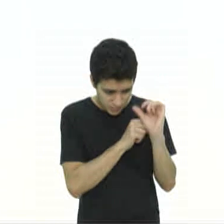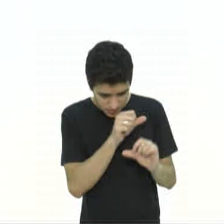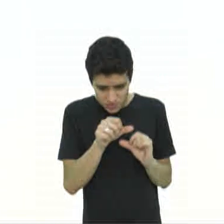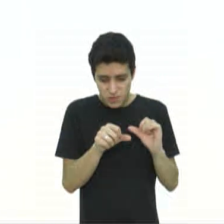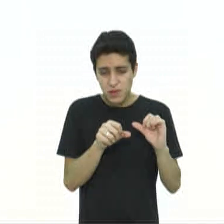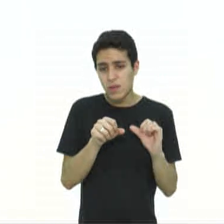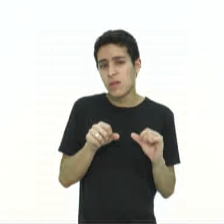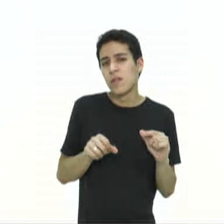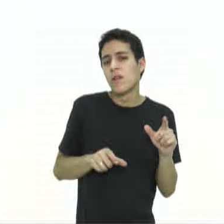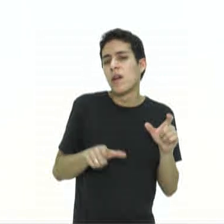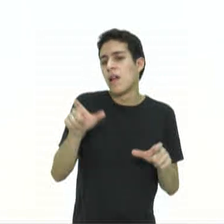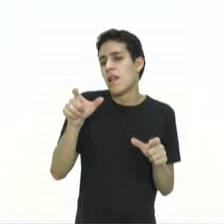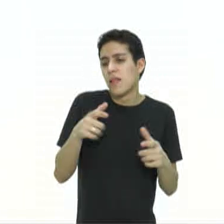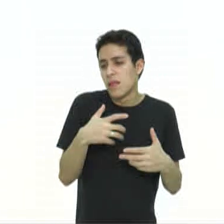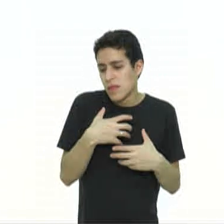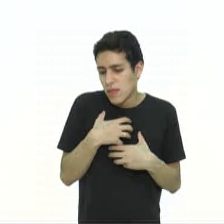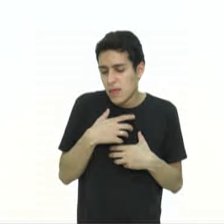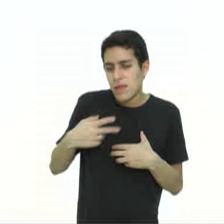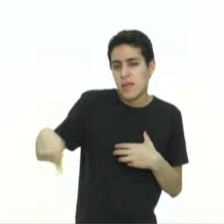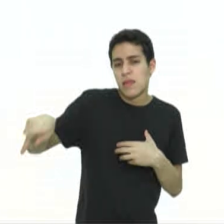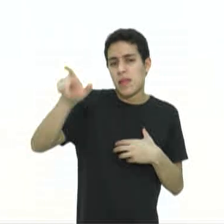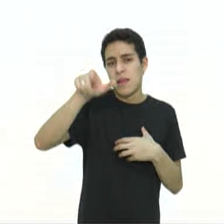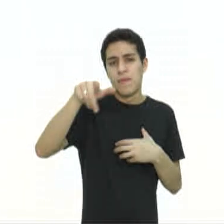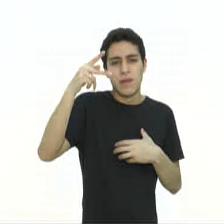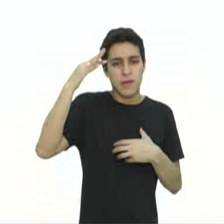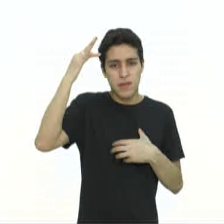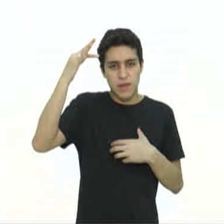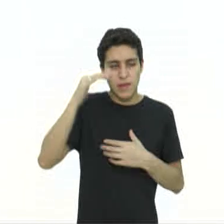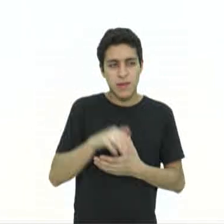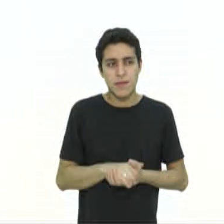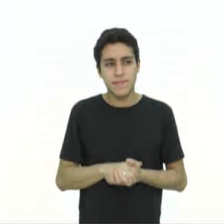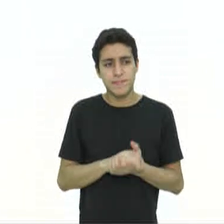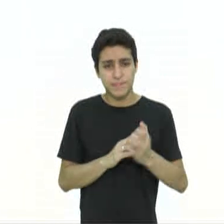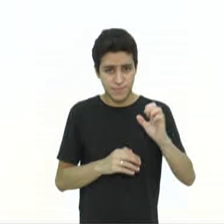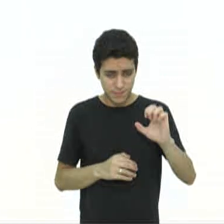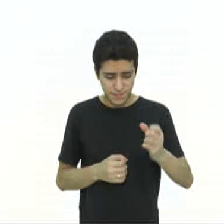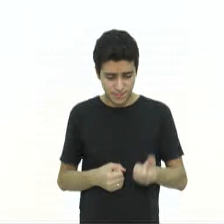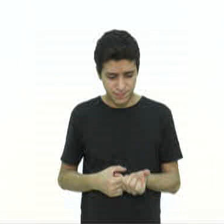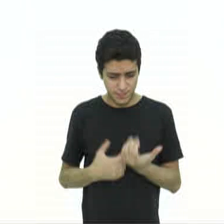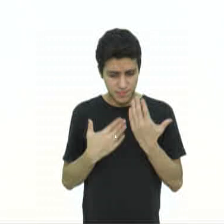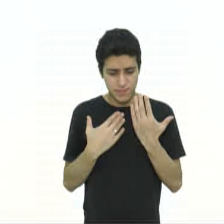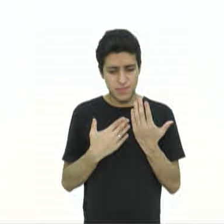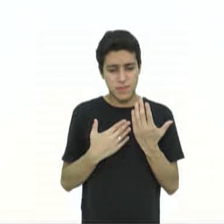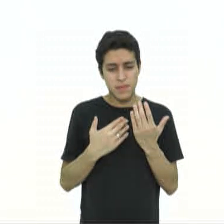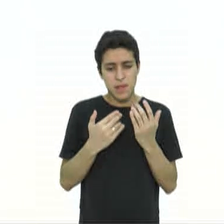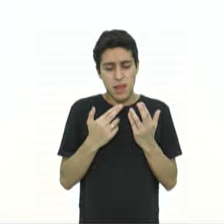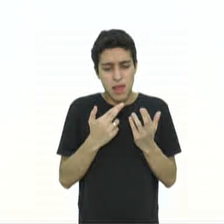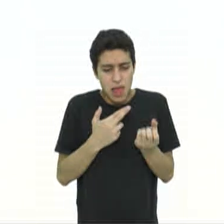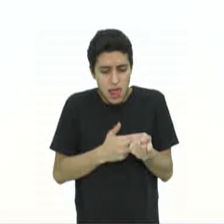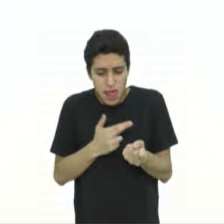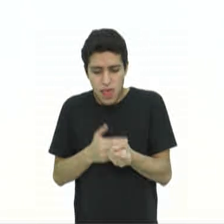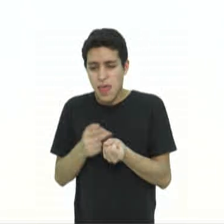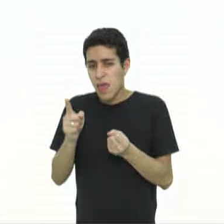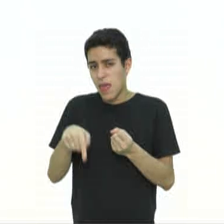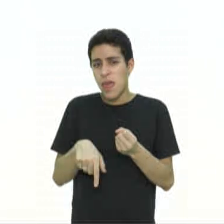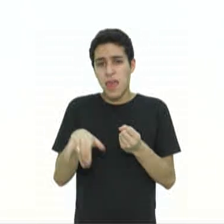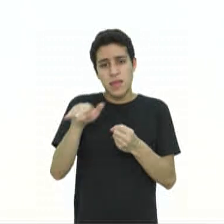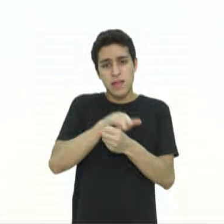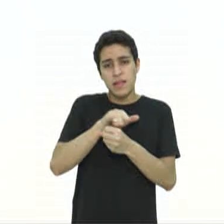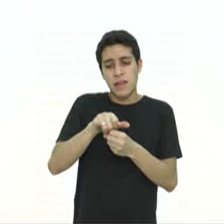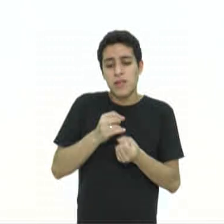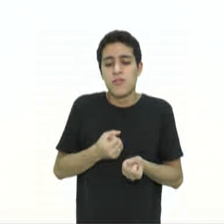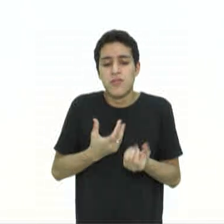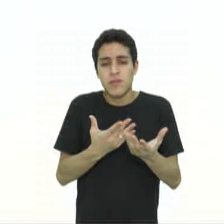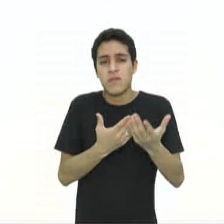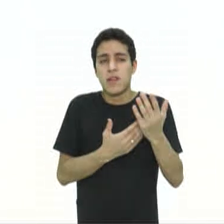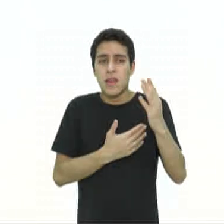as habilidades e a argúcia dos filósofos. E a poesia rimada é o veículo de difusão das ideias